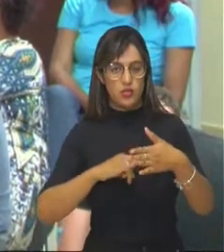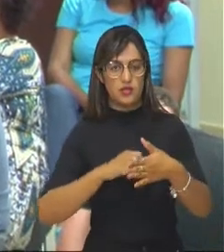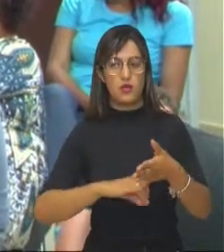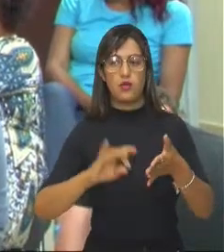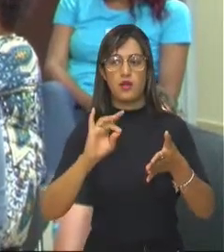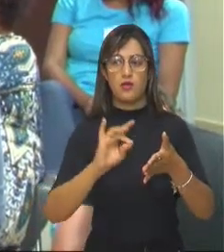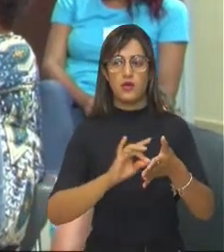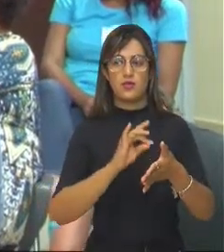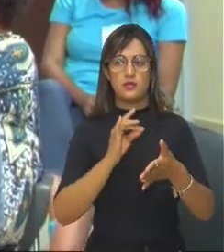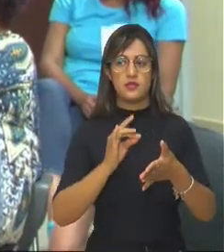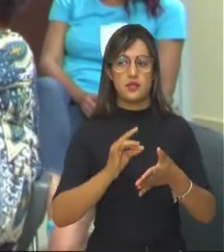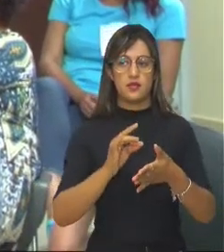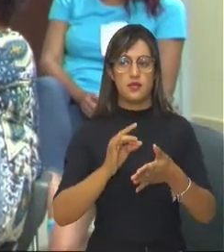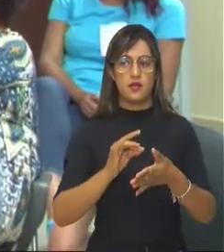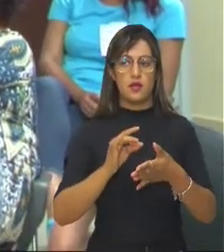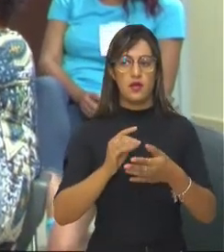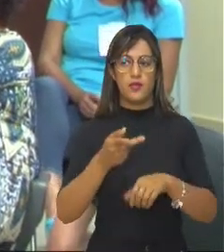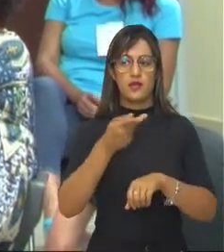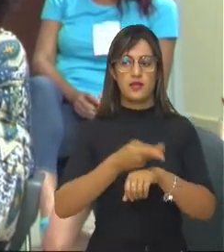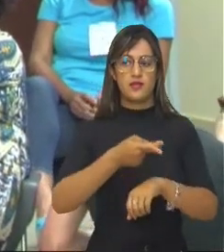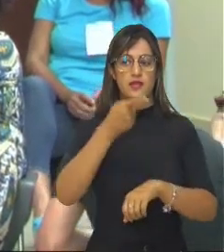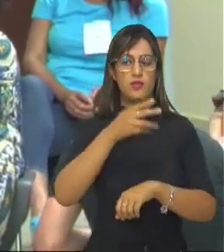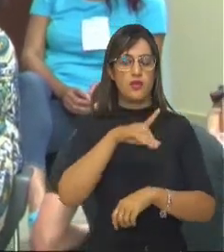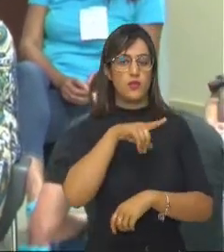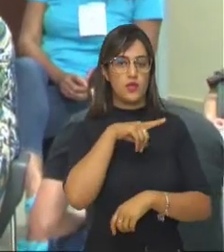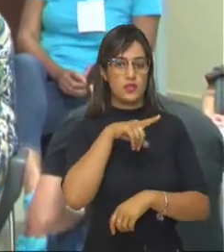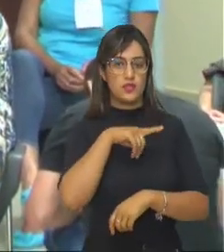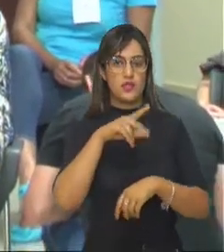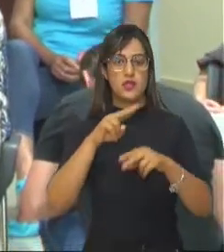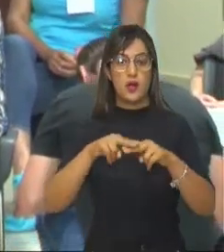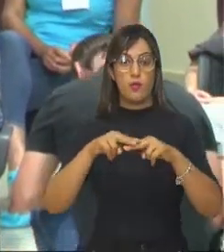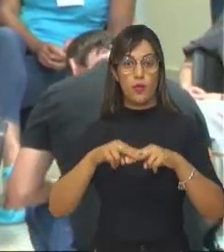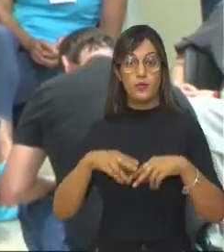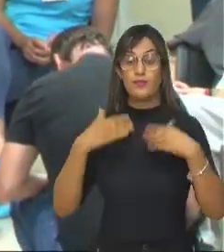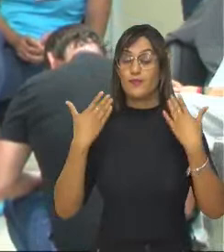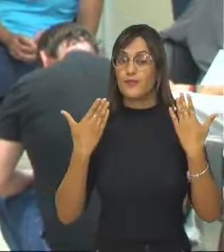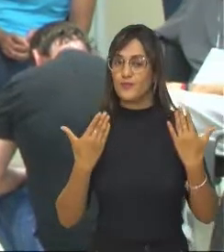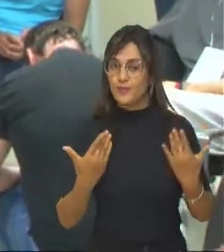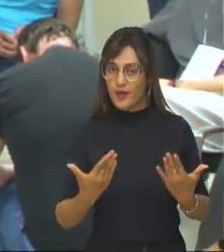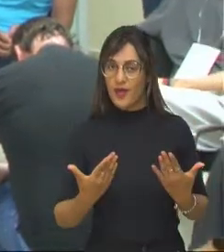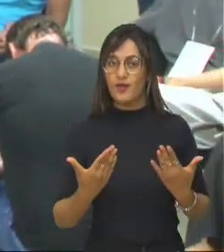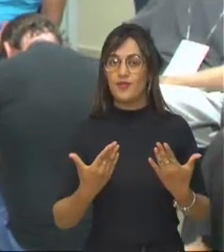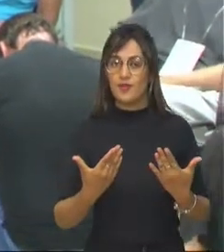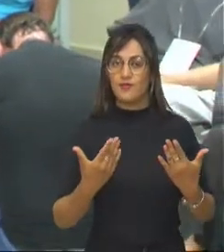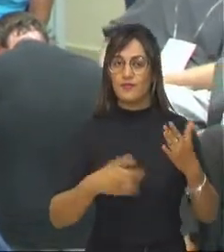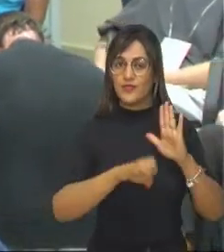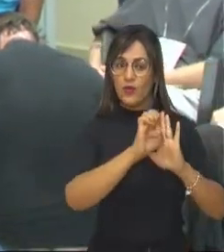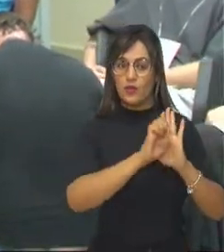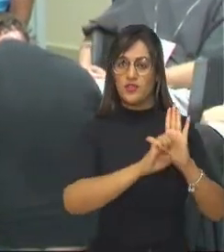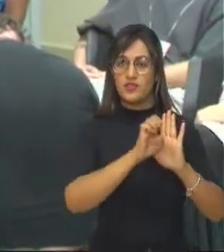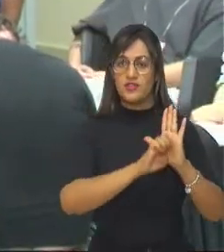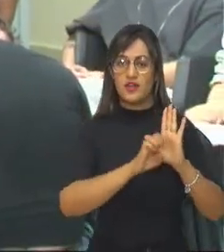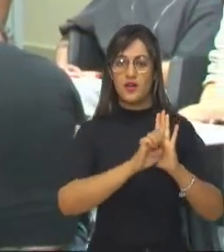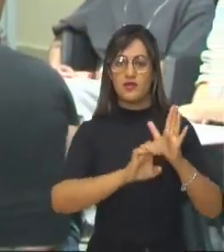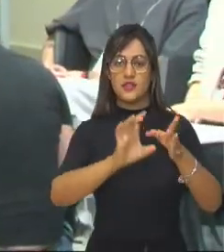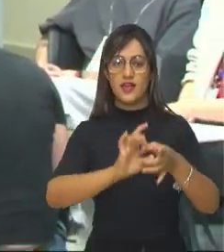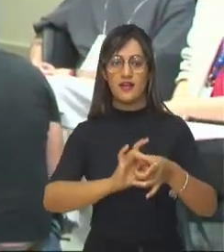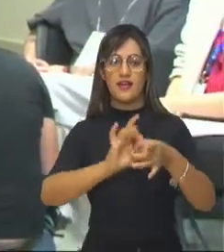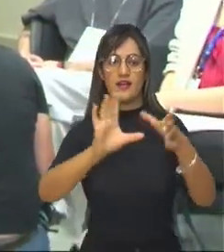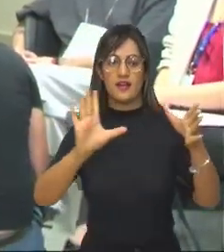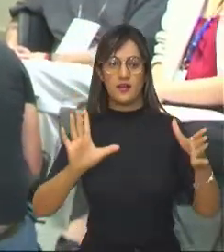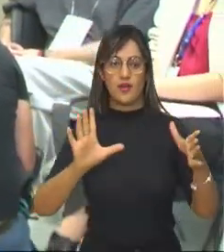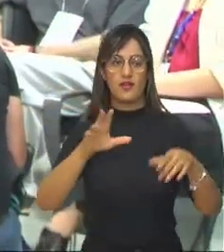despacho para que esse prêmio exista. Portanto, em breve, o edital será lançado e já